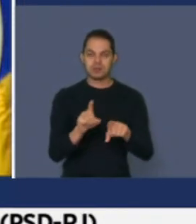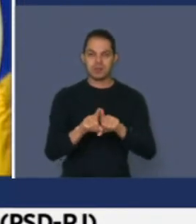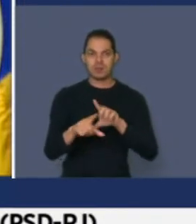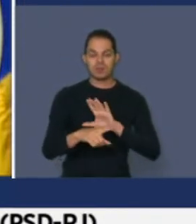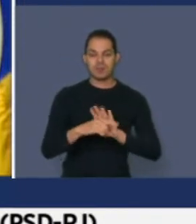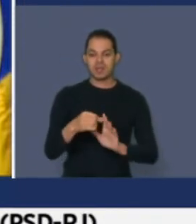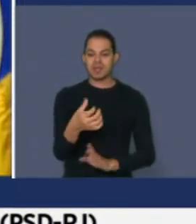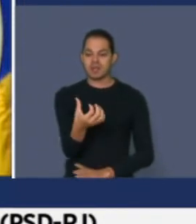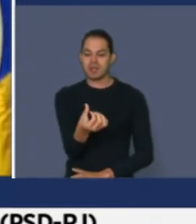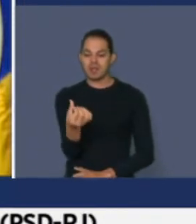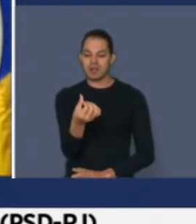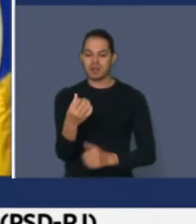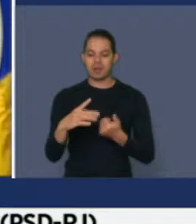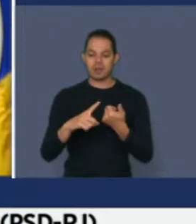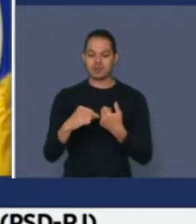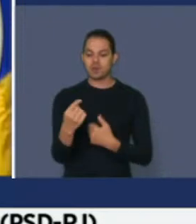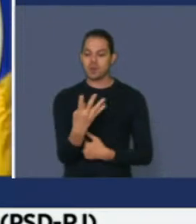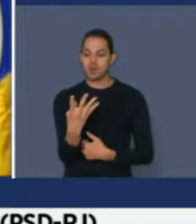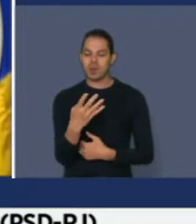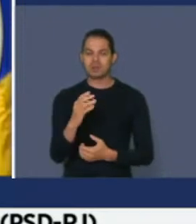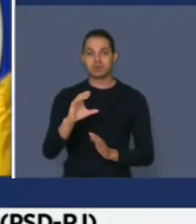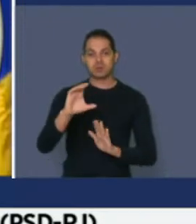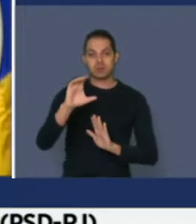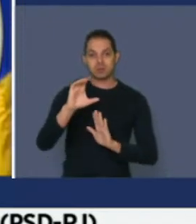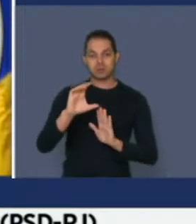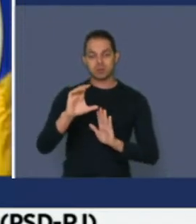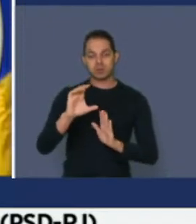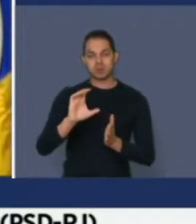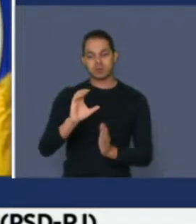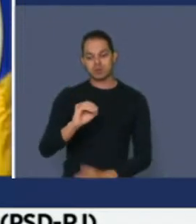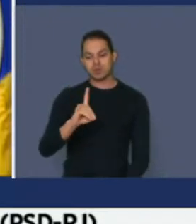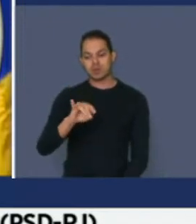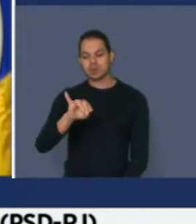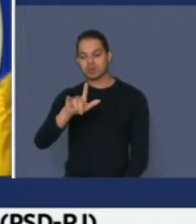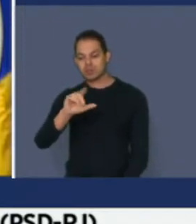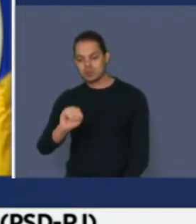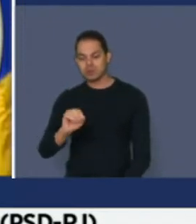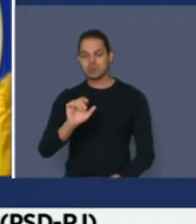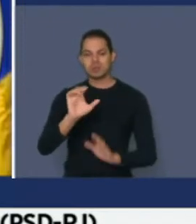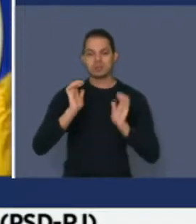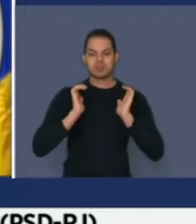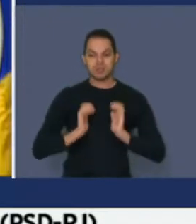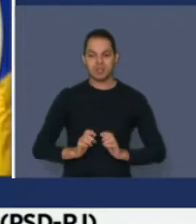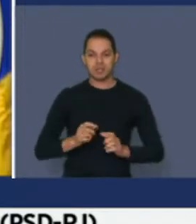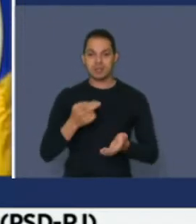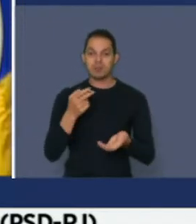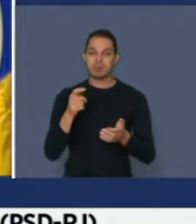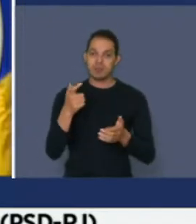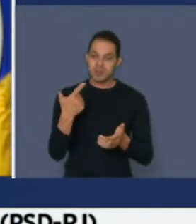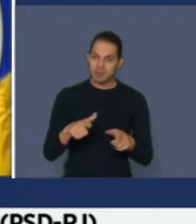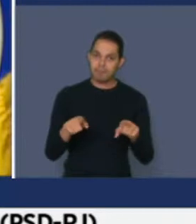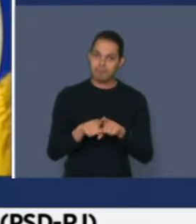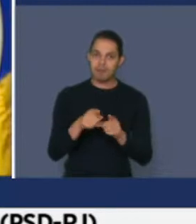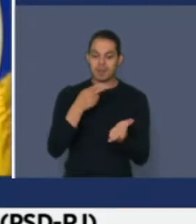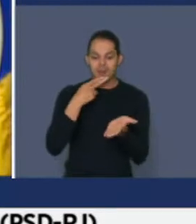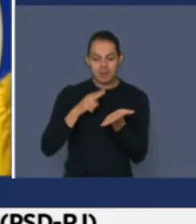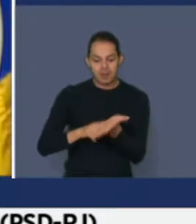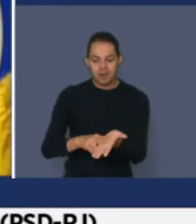artigo 4º do Código de Ética. Do falseamento da verdade, o episódio da carta manuscrita, a violação do parágrafo 1º,